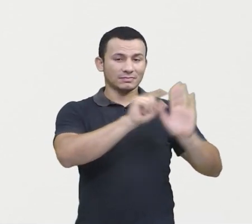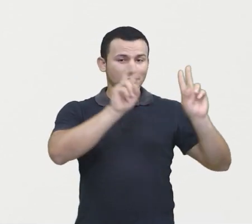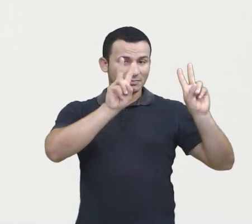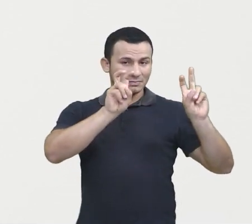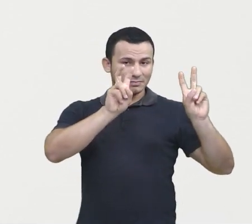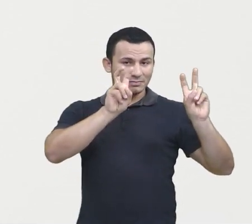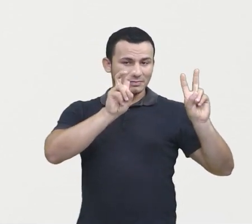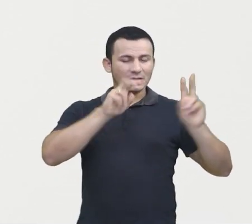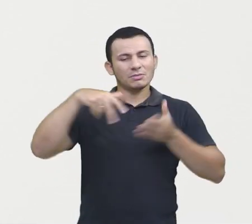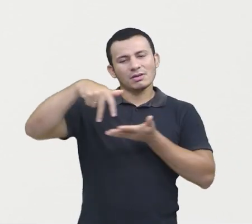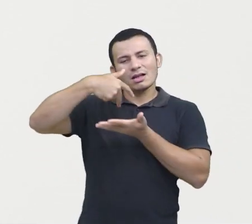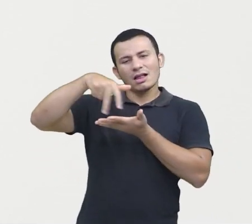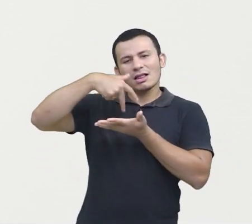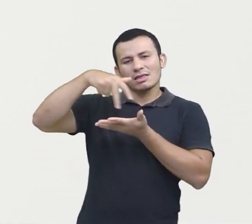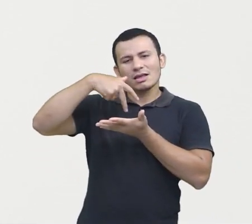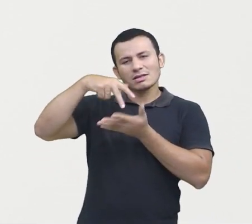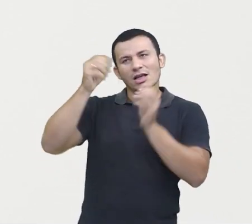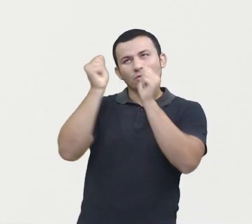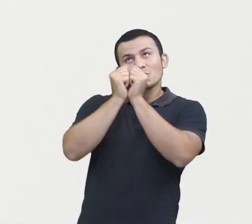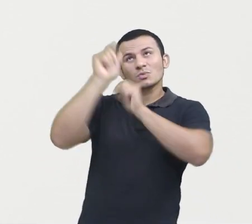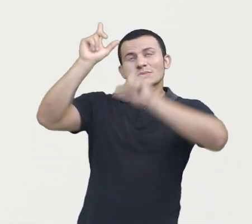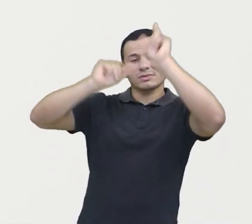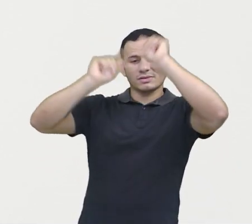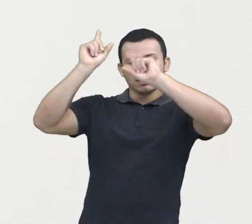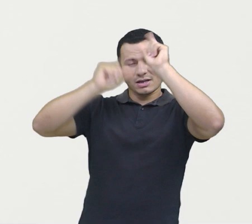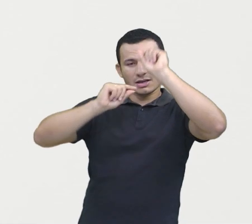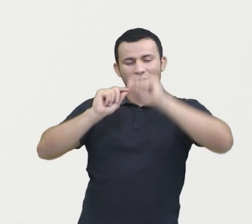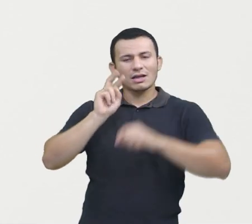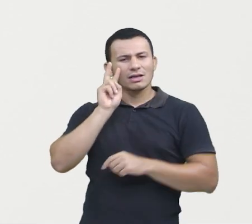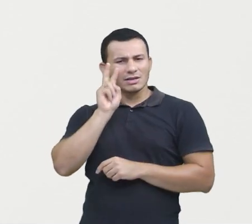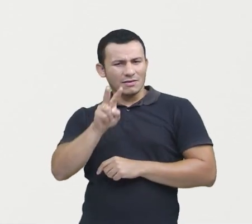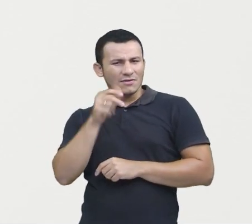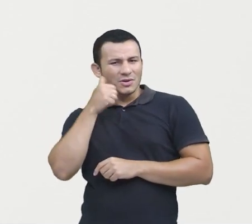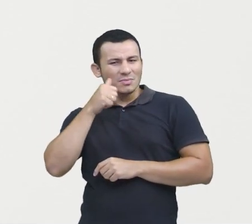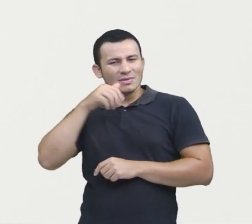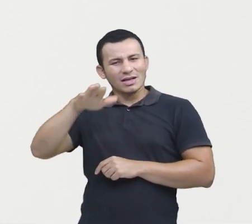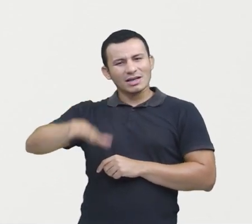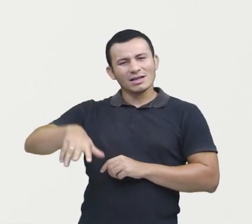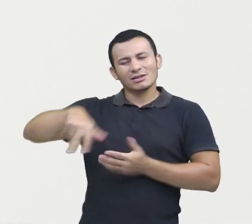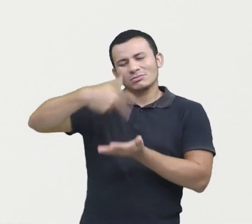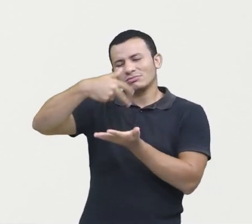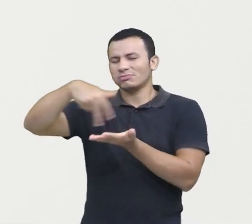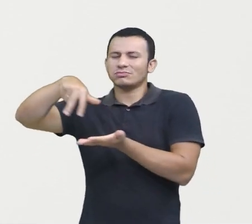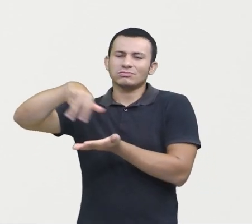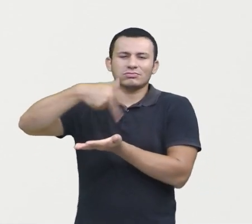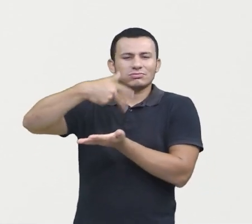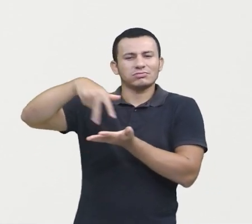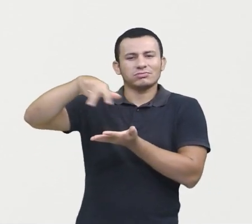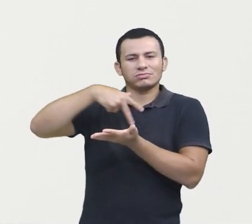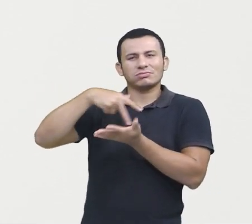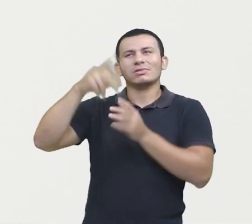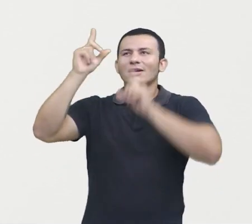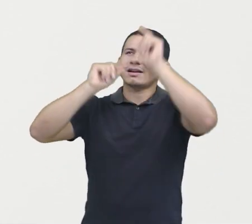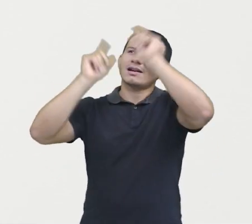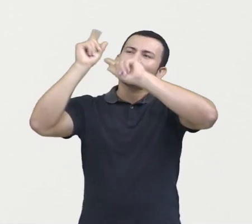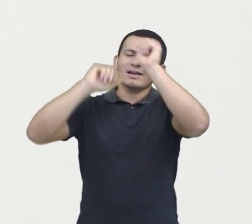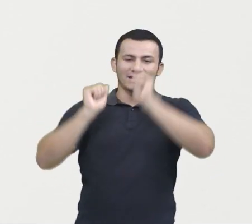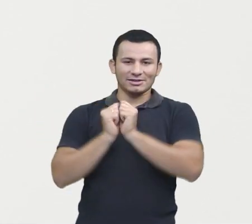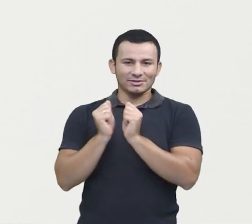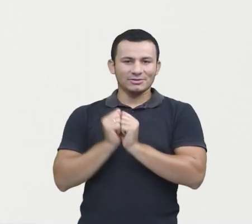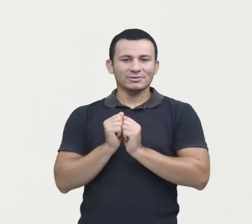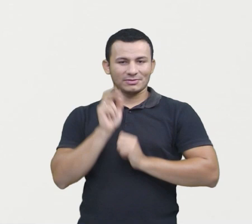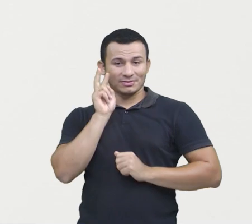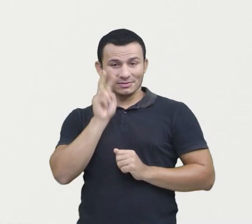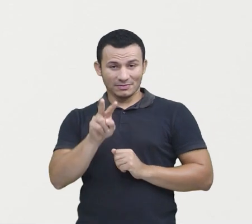Dance com as Estrelas, e aqui a menininha dançando. Ela está dançando com o quê? Com as estrelinhas. Estão vendo